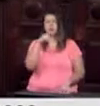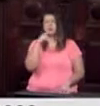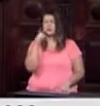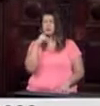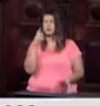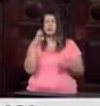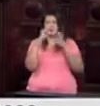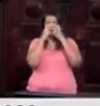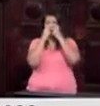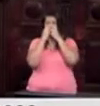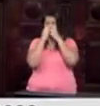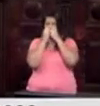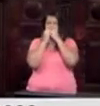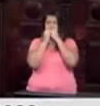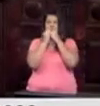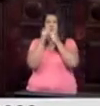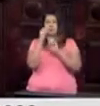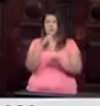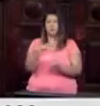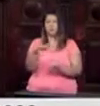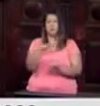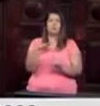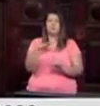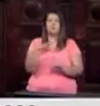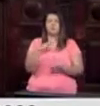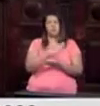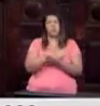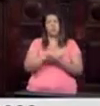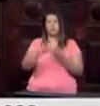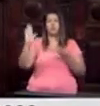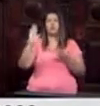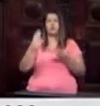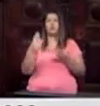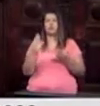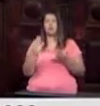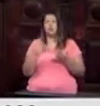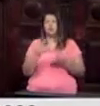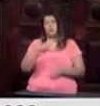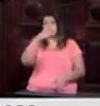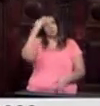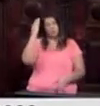grito do povo do estado do Rio de Janeiro que diz: fora Pezão, fora Temer.